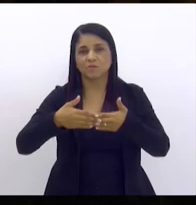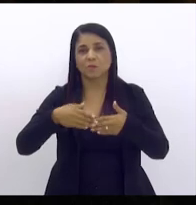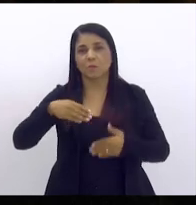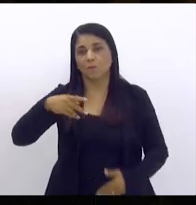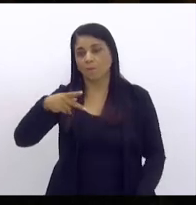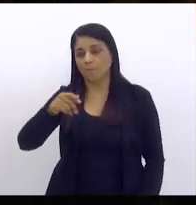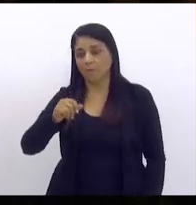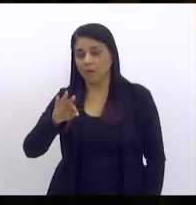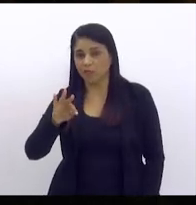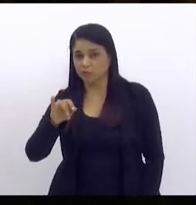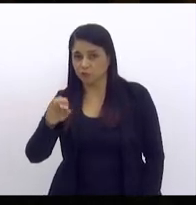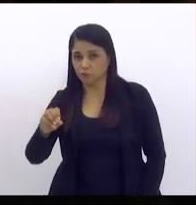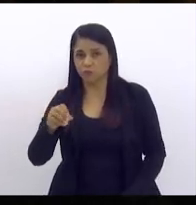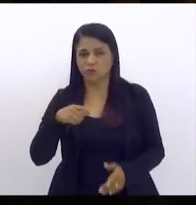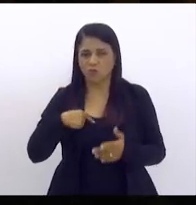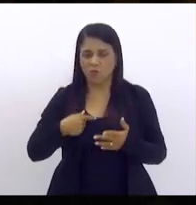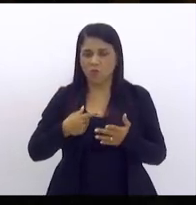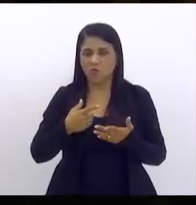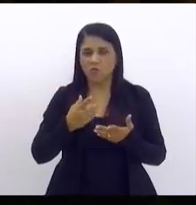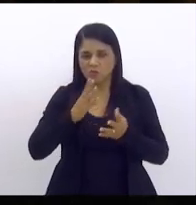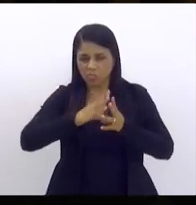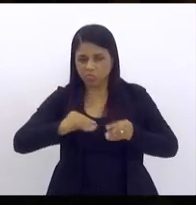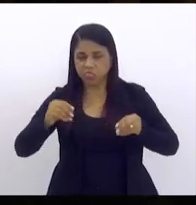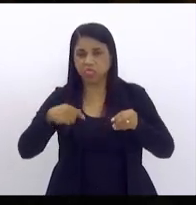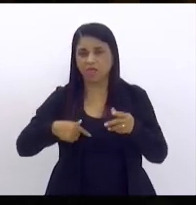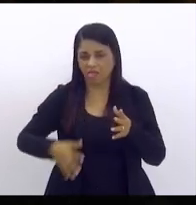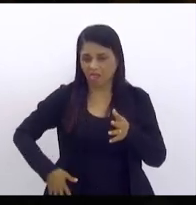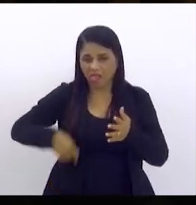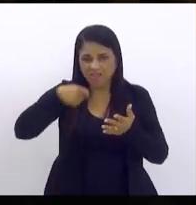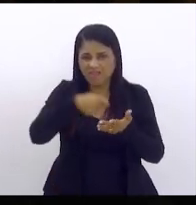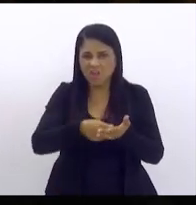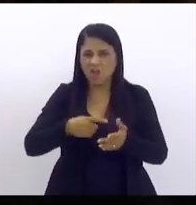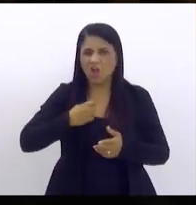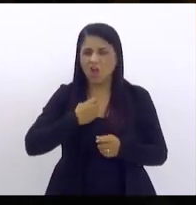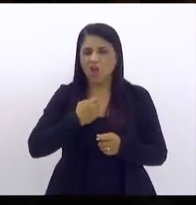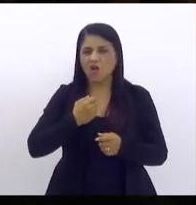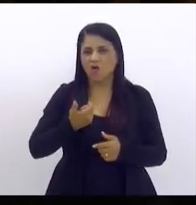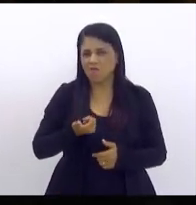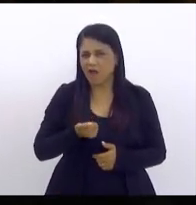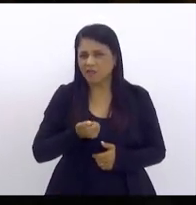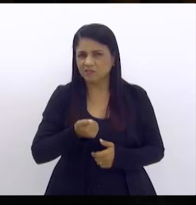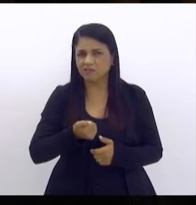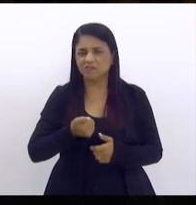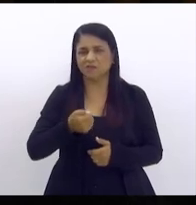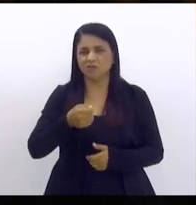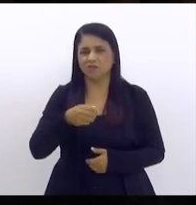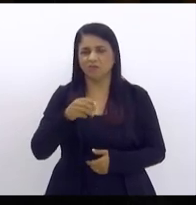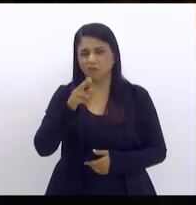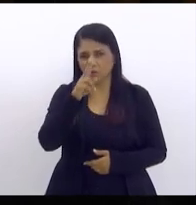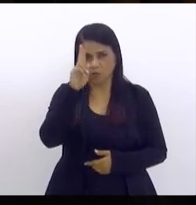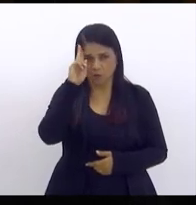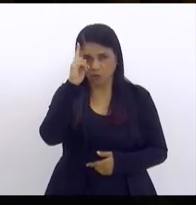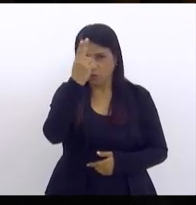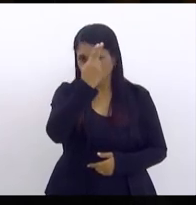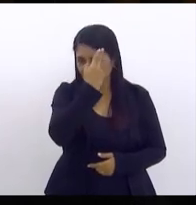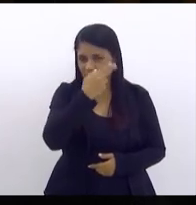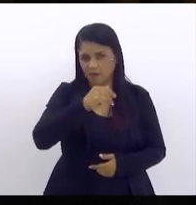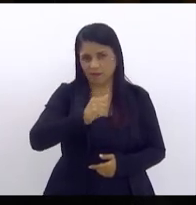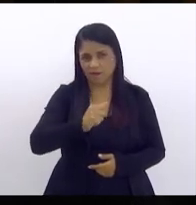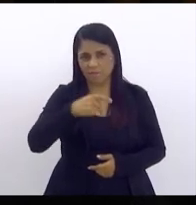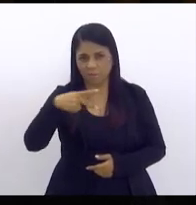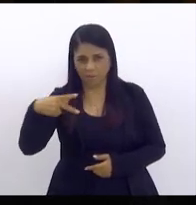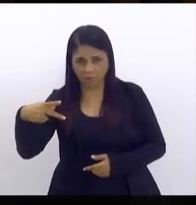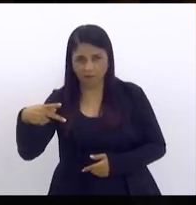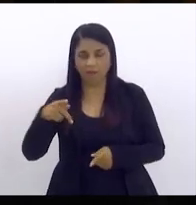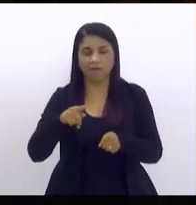metendo a mão no seu bolso, fazendo covardia com o trabalhador, com o motorista de aplicativo, nós estamos revelando tudo o que está acontecendo, e